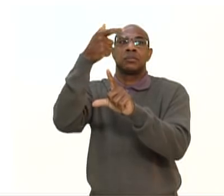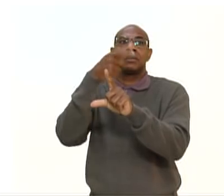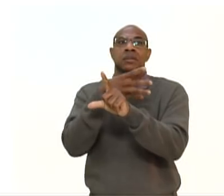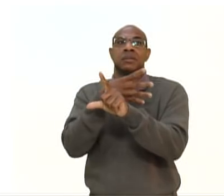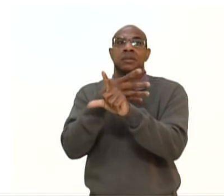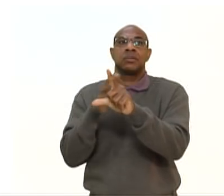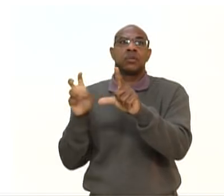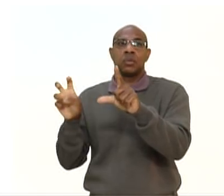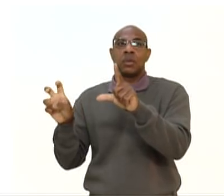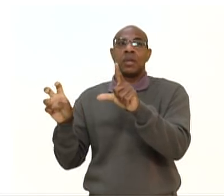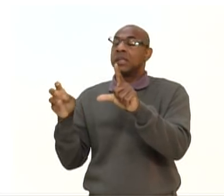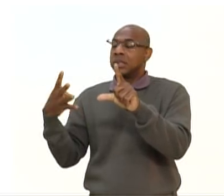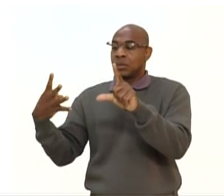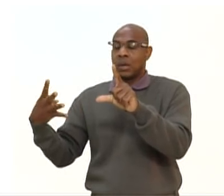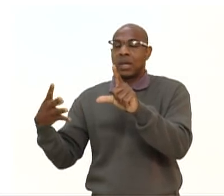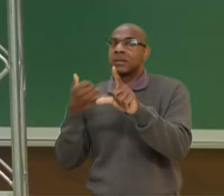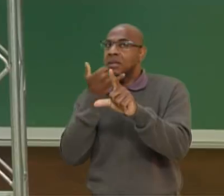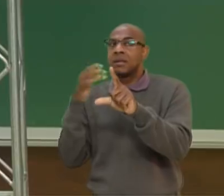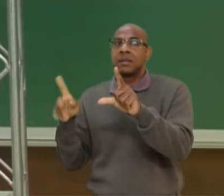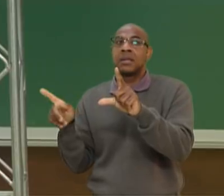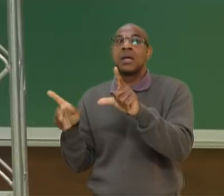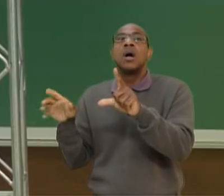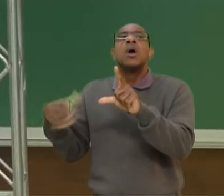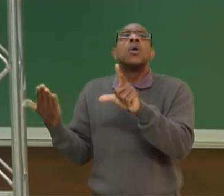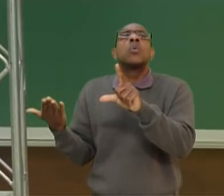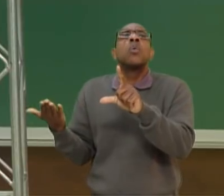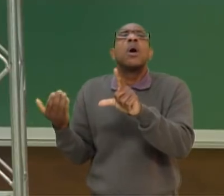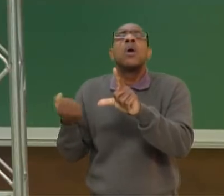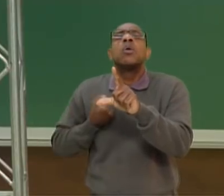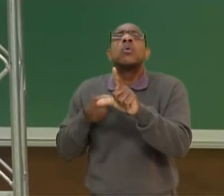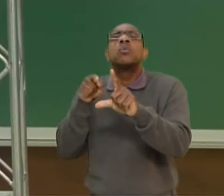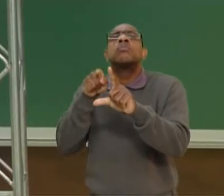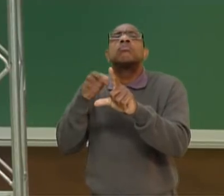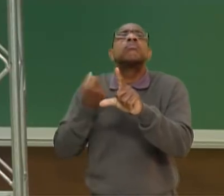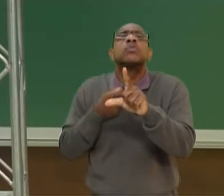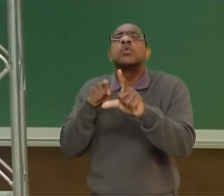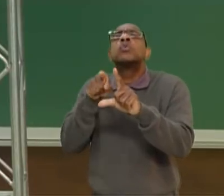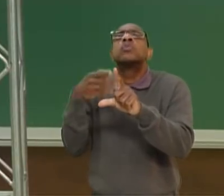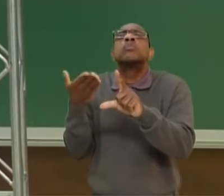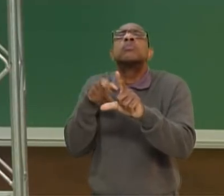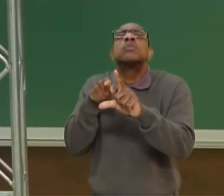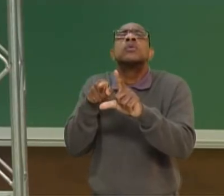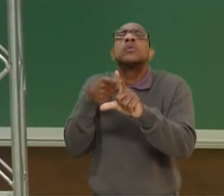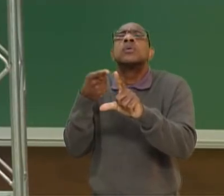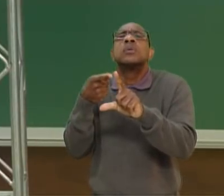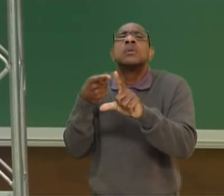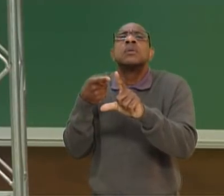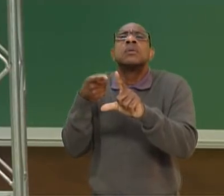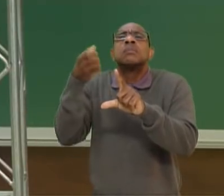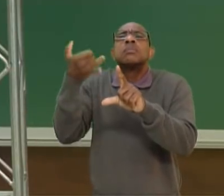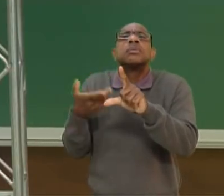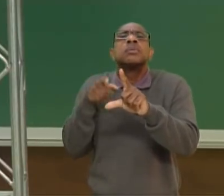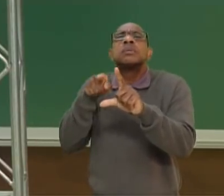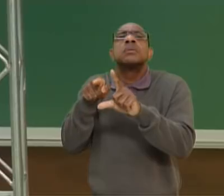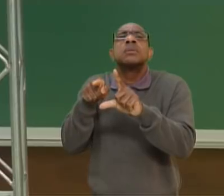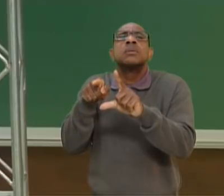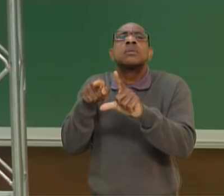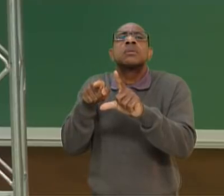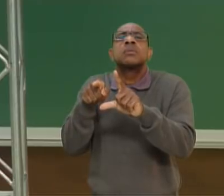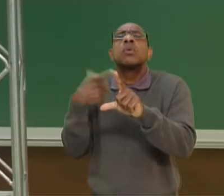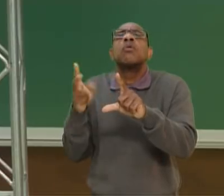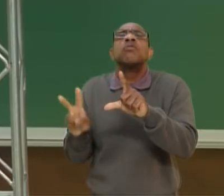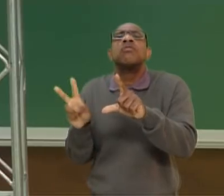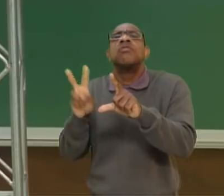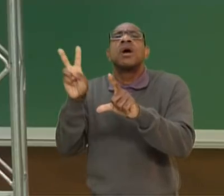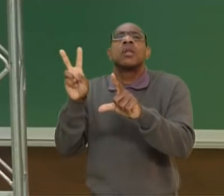primeiro quadrante, e a gente vai ver qual é este argumento aqui, que corresponde exatamente o valor